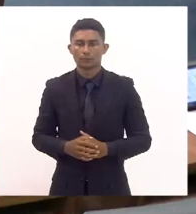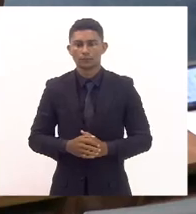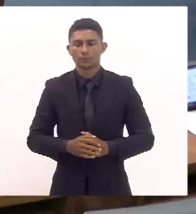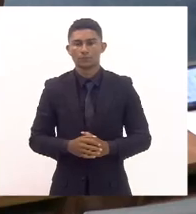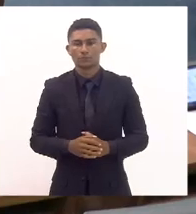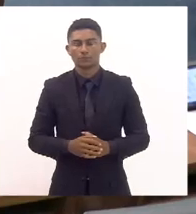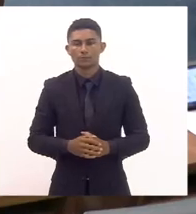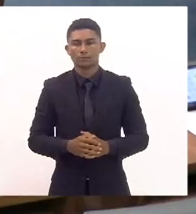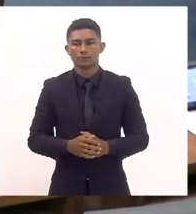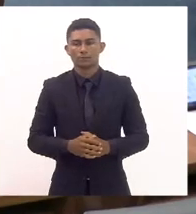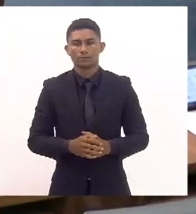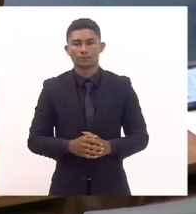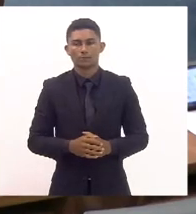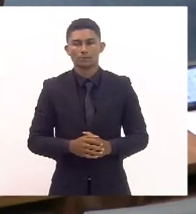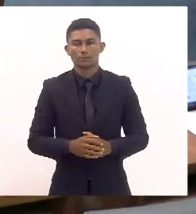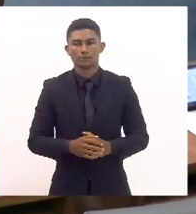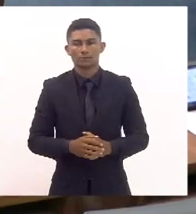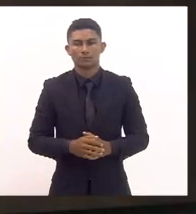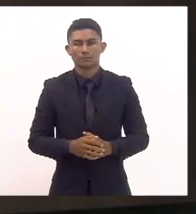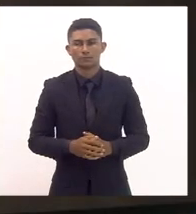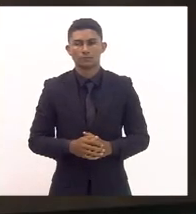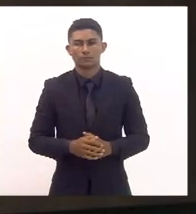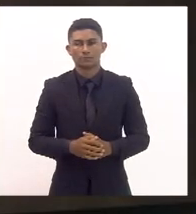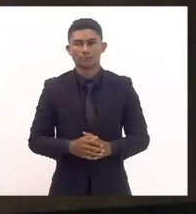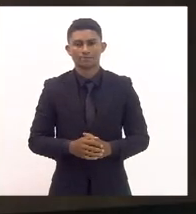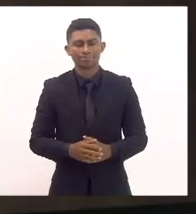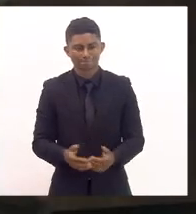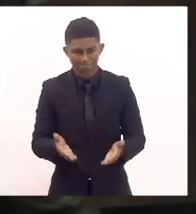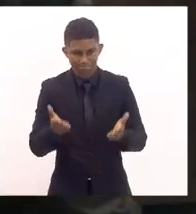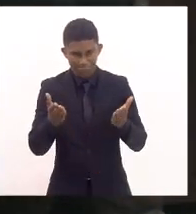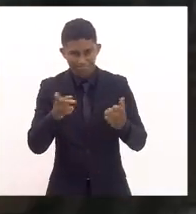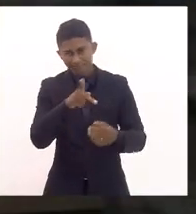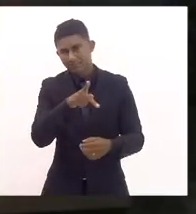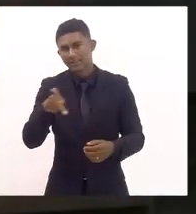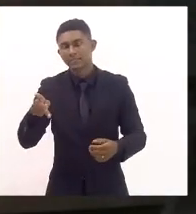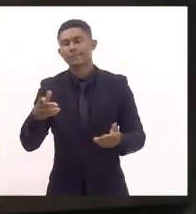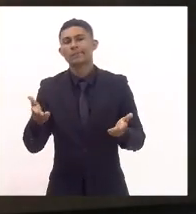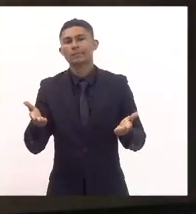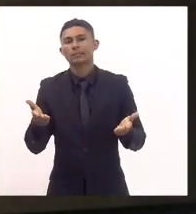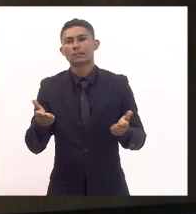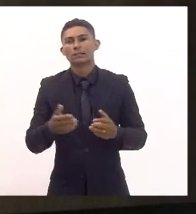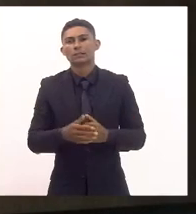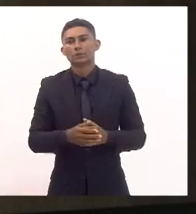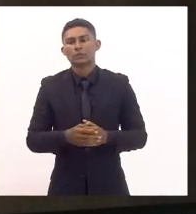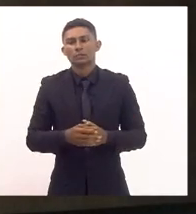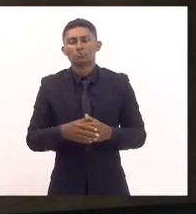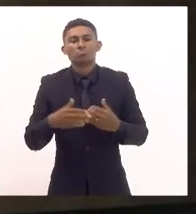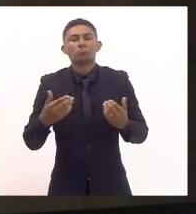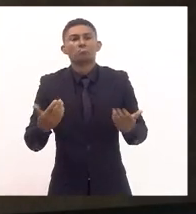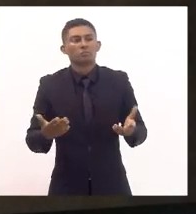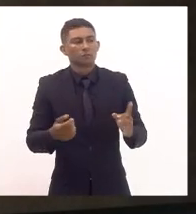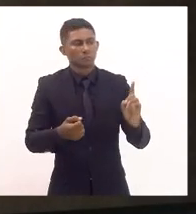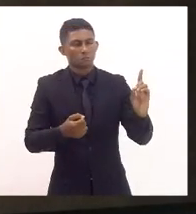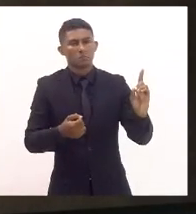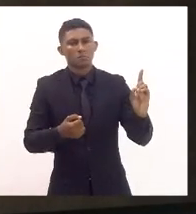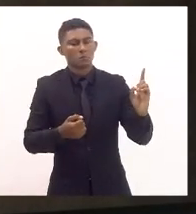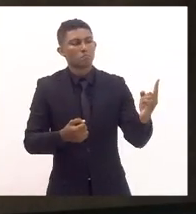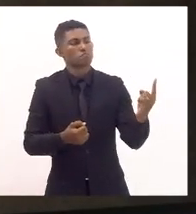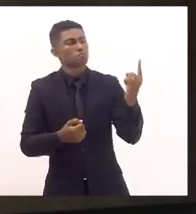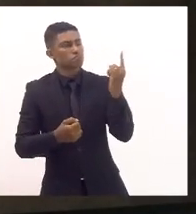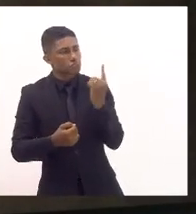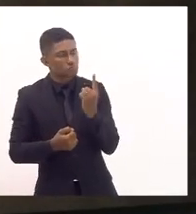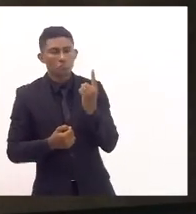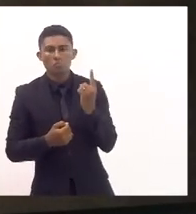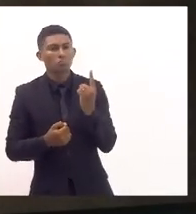E aí a senhora Presidente apesar de não ter sido procurado pelo candidato e não